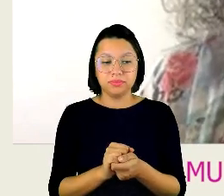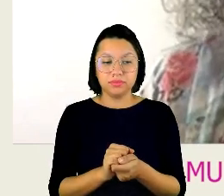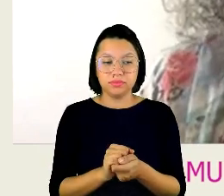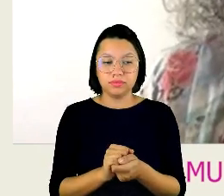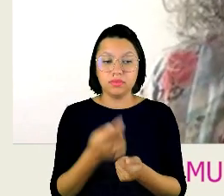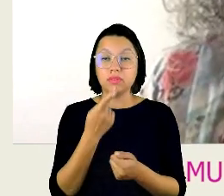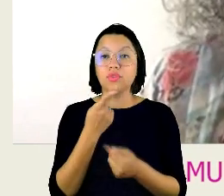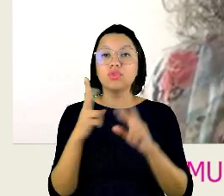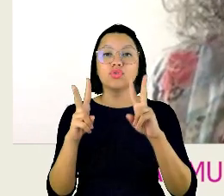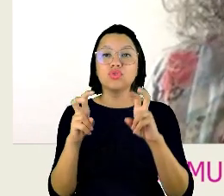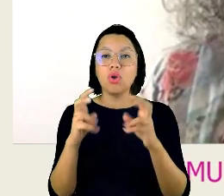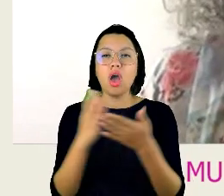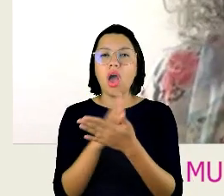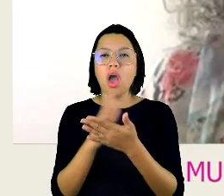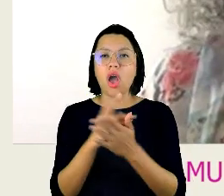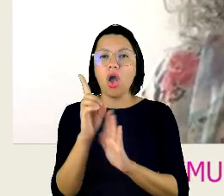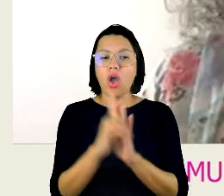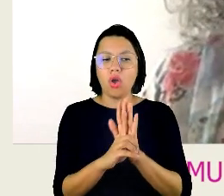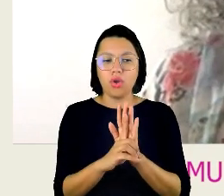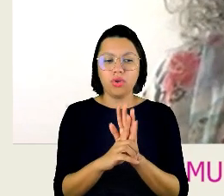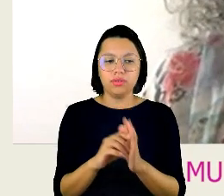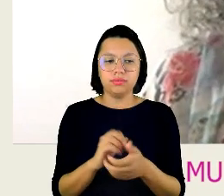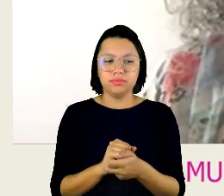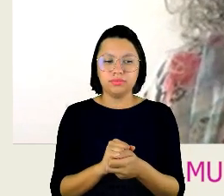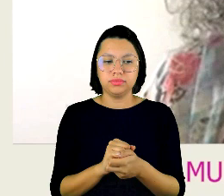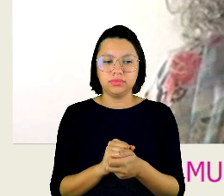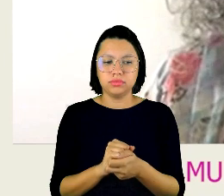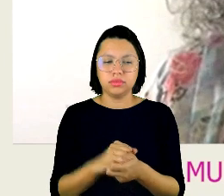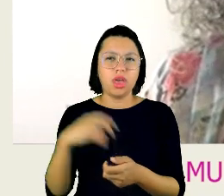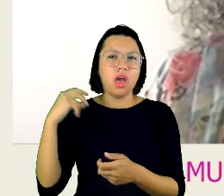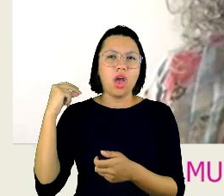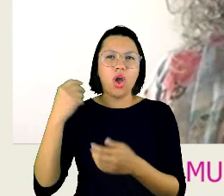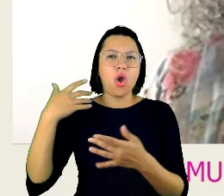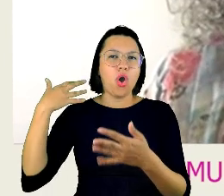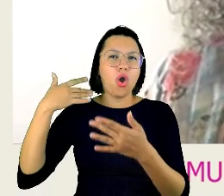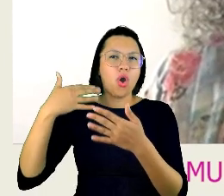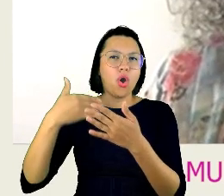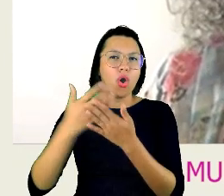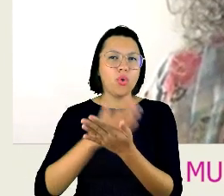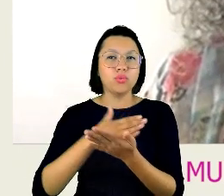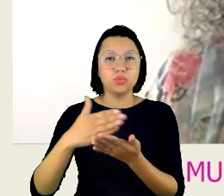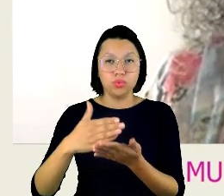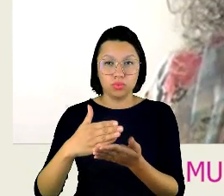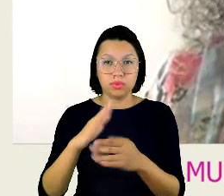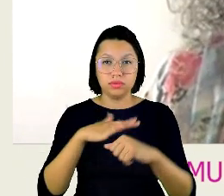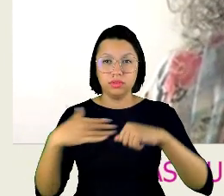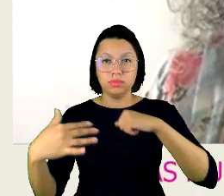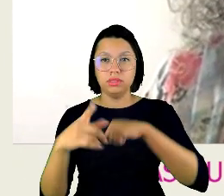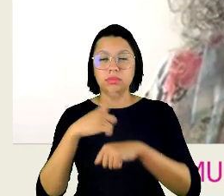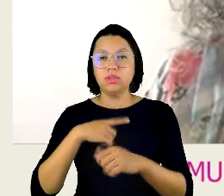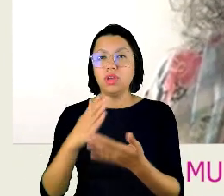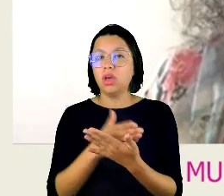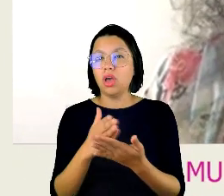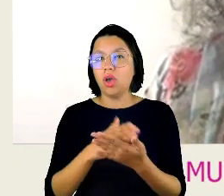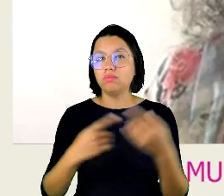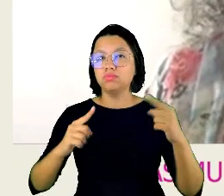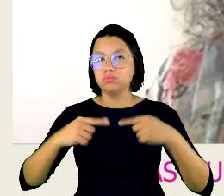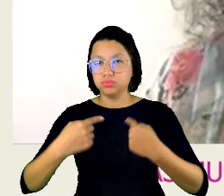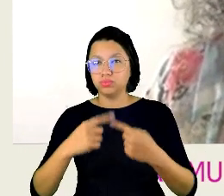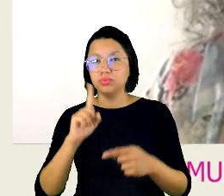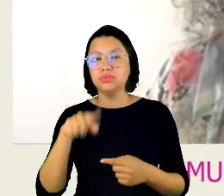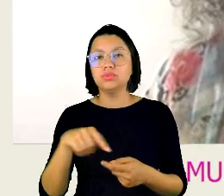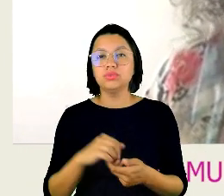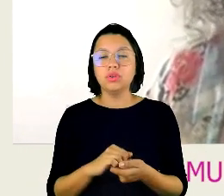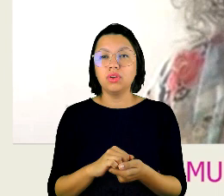um pouco sobre alguns direitos, né, e desde o início da pandemia a gente teve alguns desafios, né,